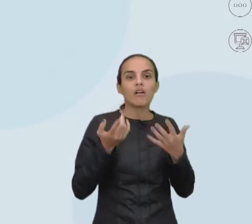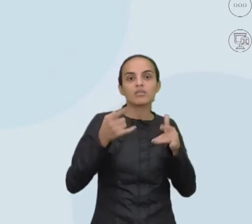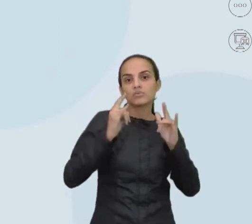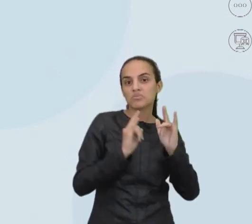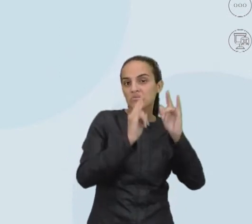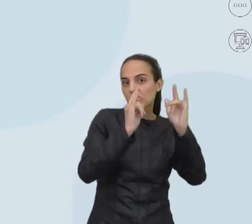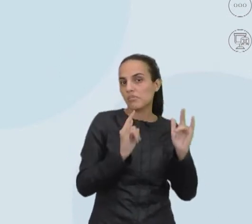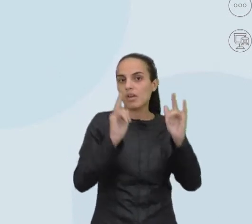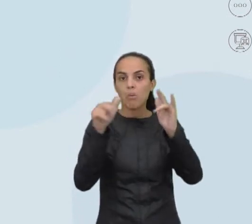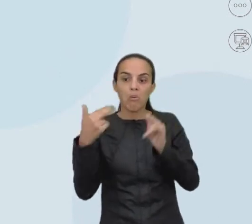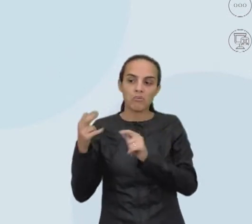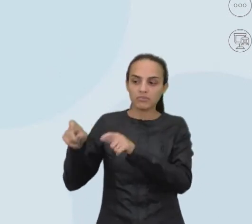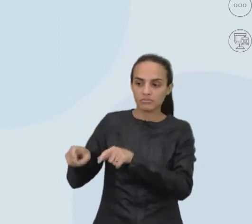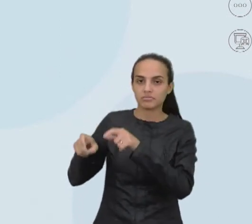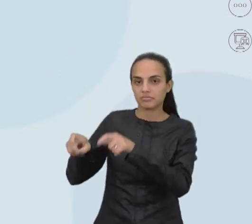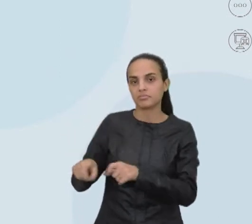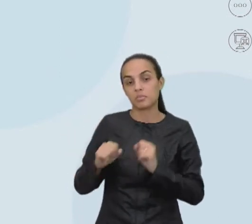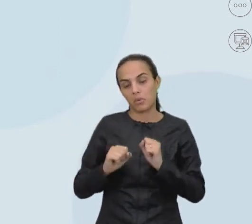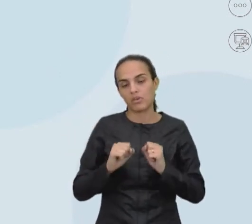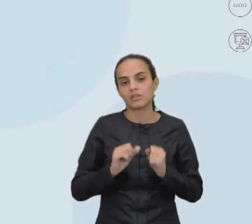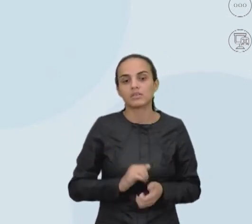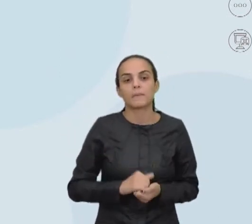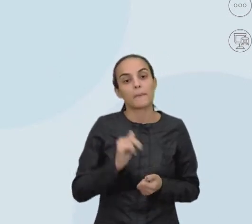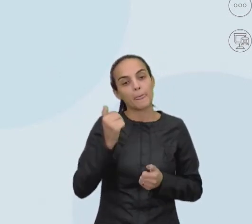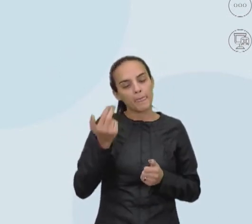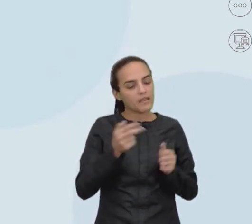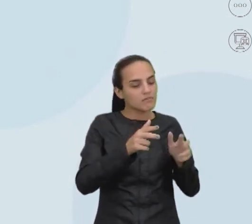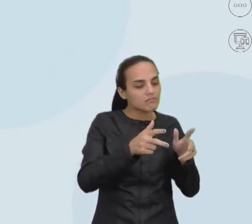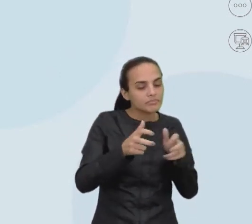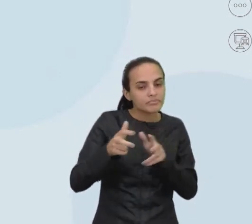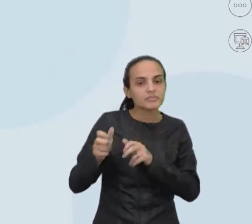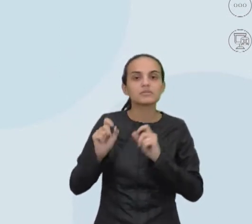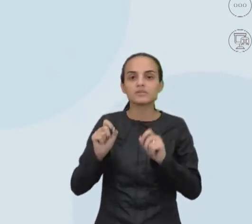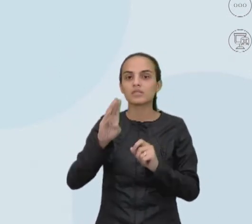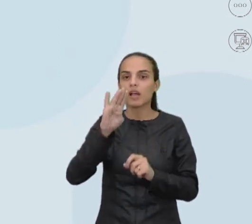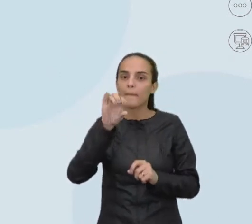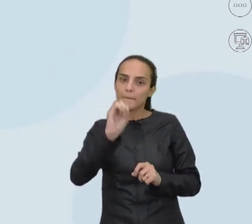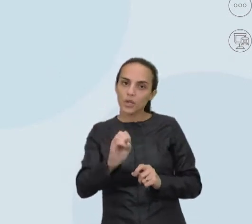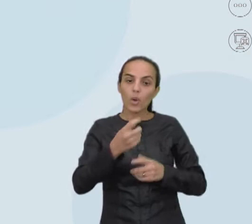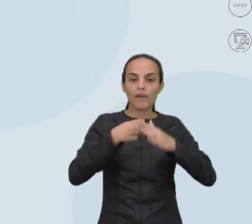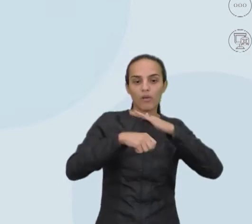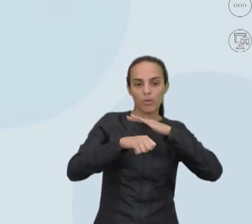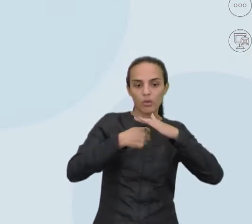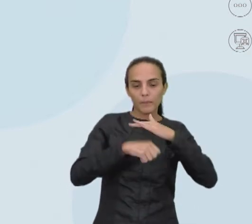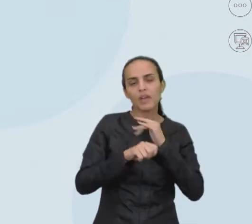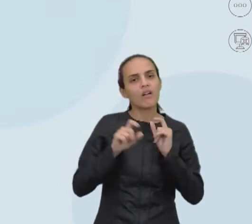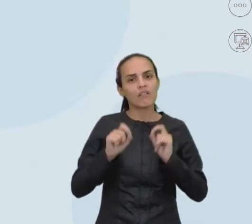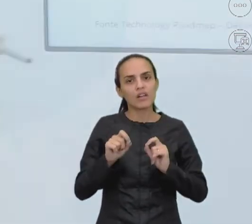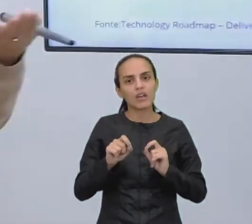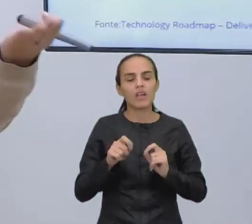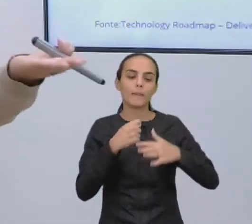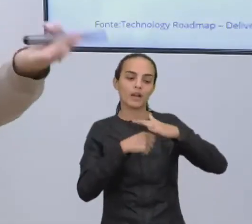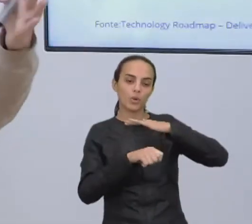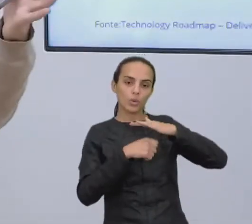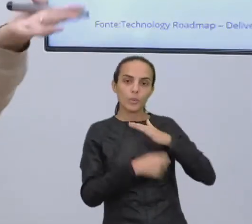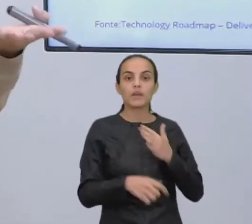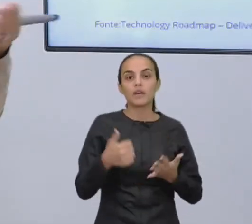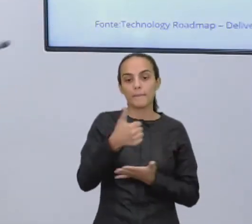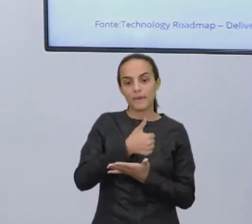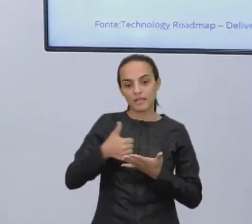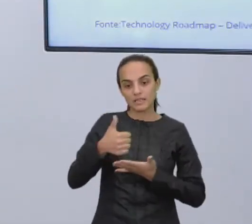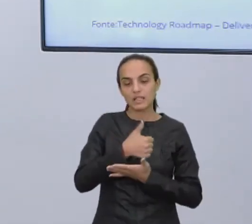urbanos. E a sua perspectiva se liga aí com a bioeconomia, né? O que é bioeconomia? É uma economia baseada